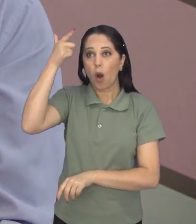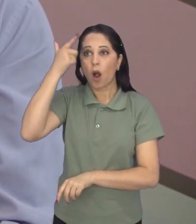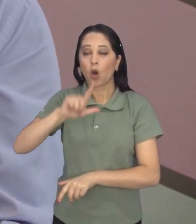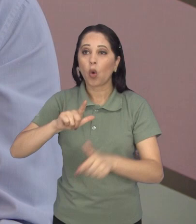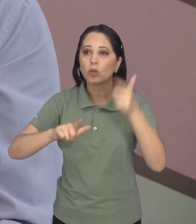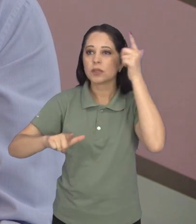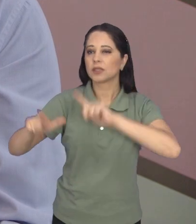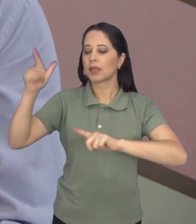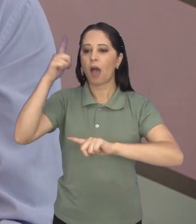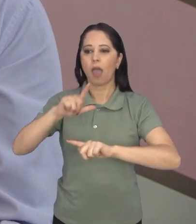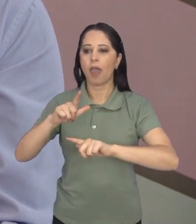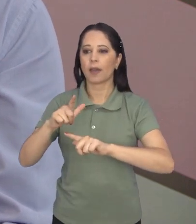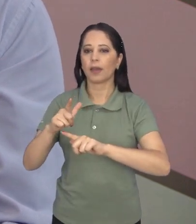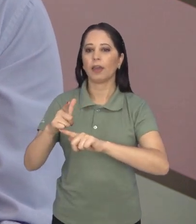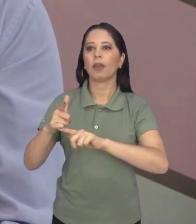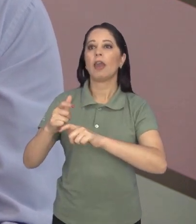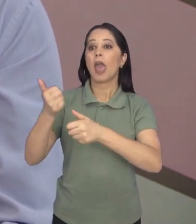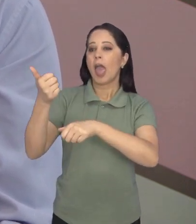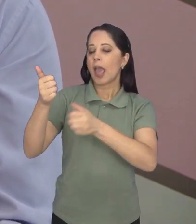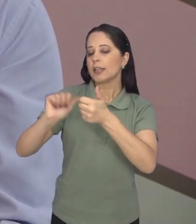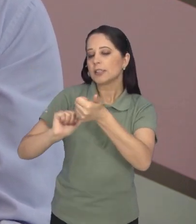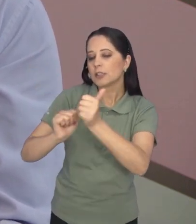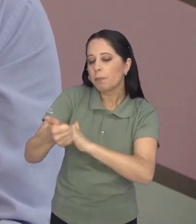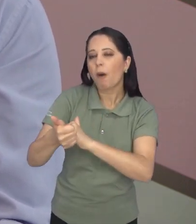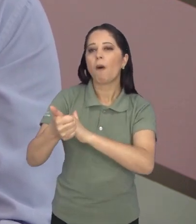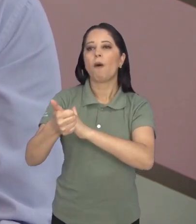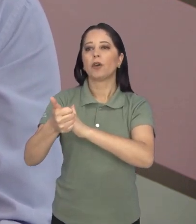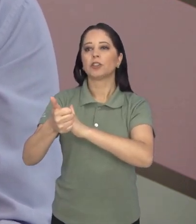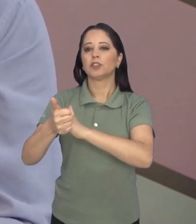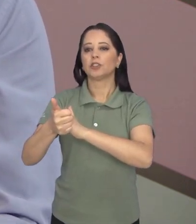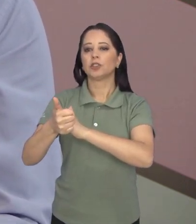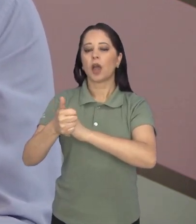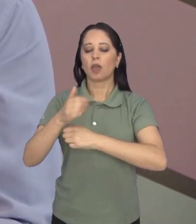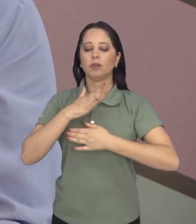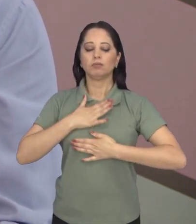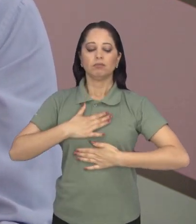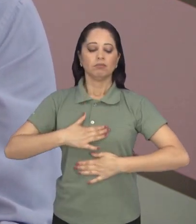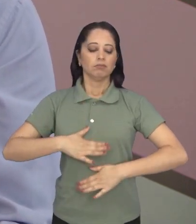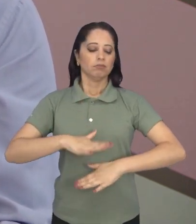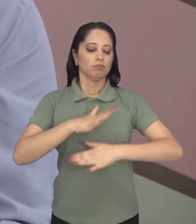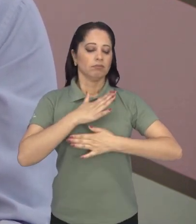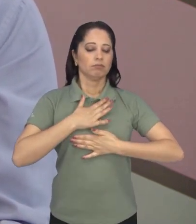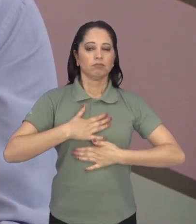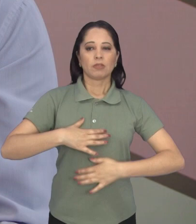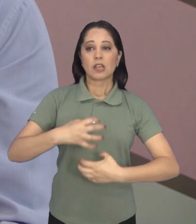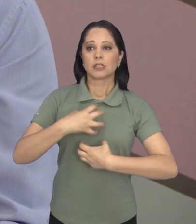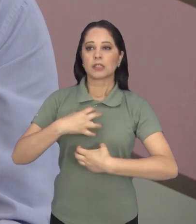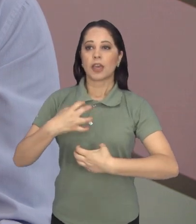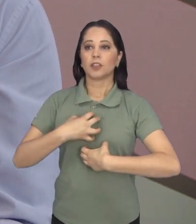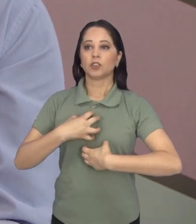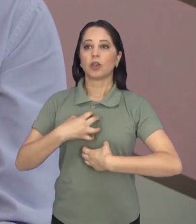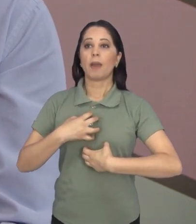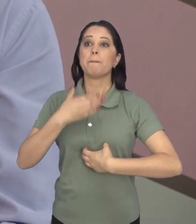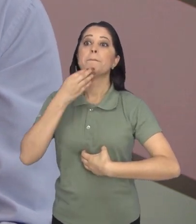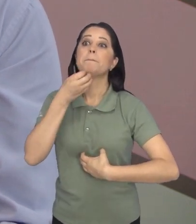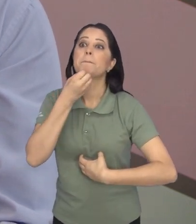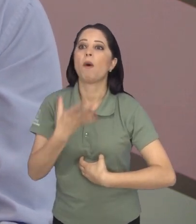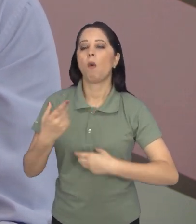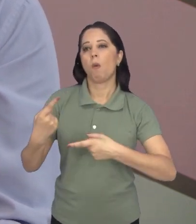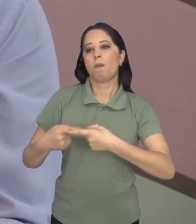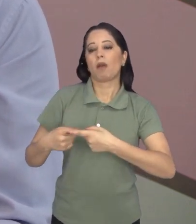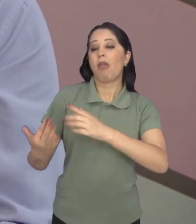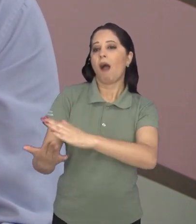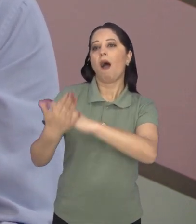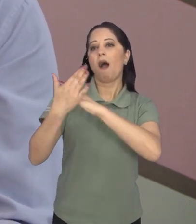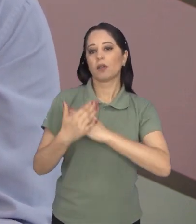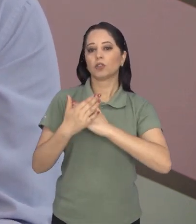um indivíduo conseguir fazer coisas que promovem relaxamento, inclusive a atividade física, ajuda no